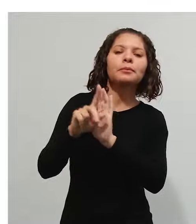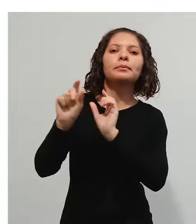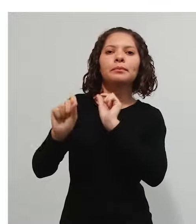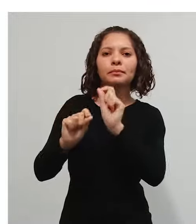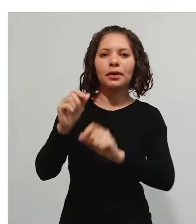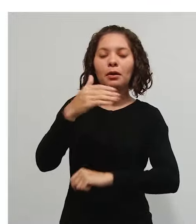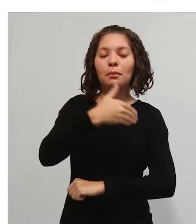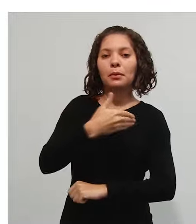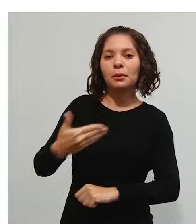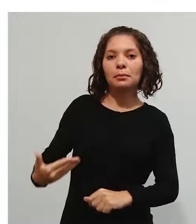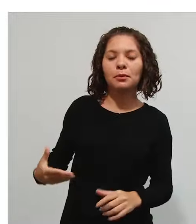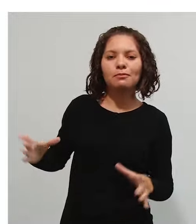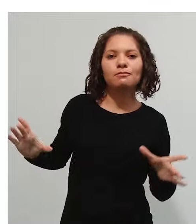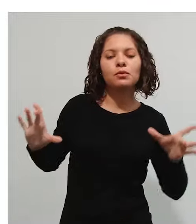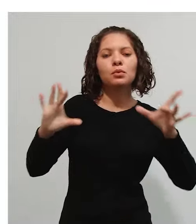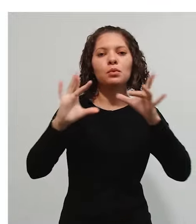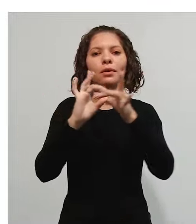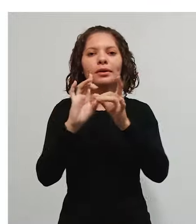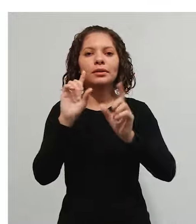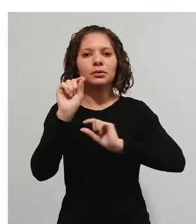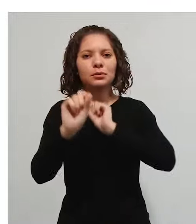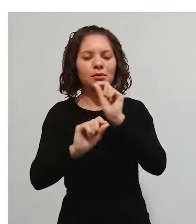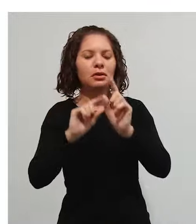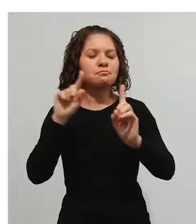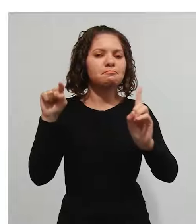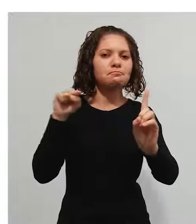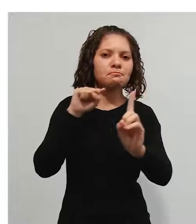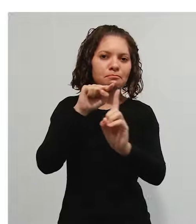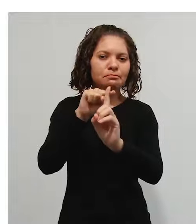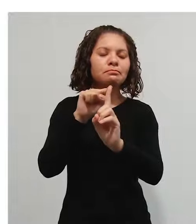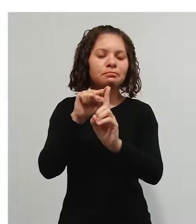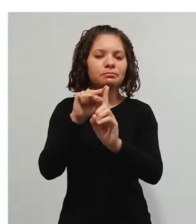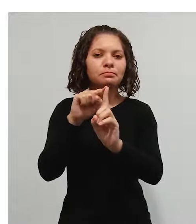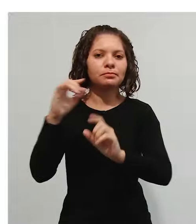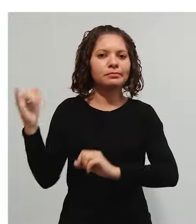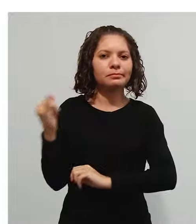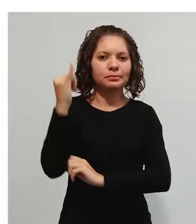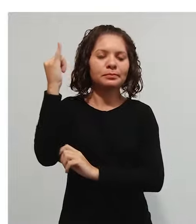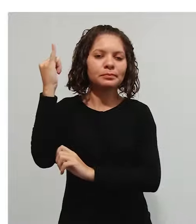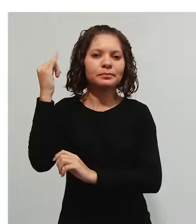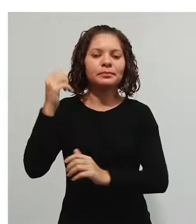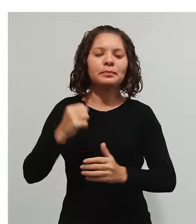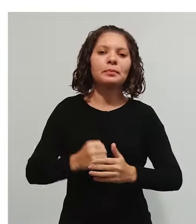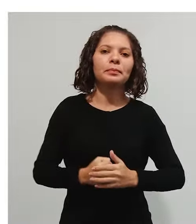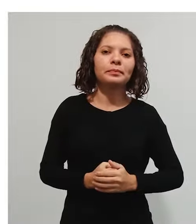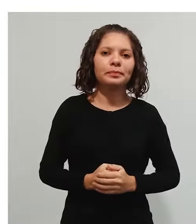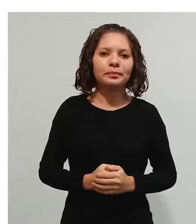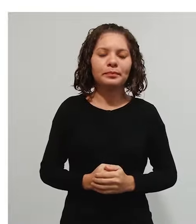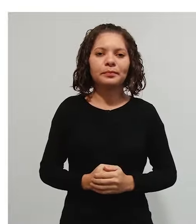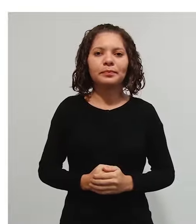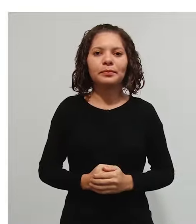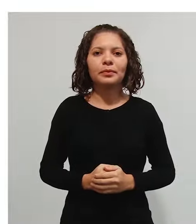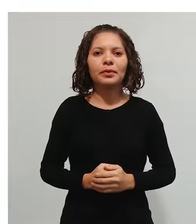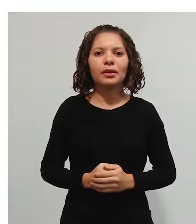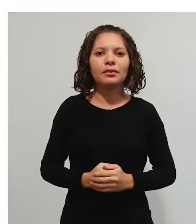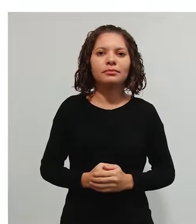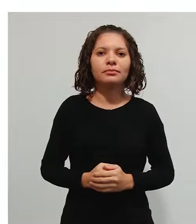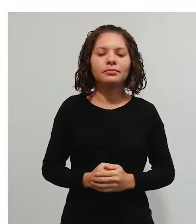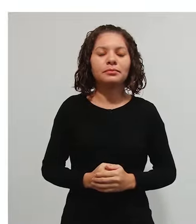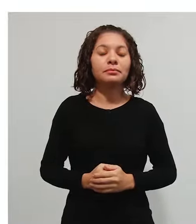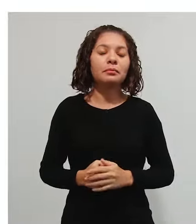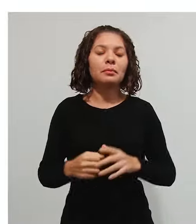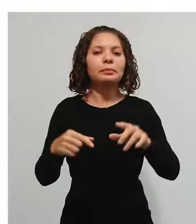vinculados aí nesse caso a suas finalidades essenciais ou delas decorrentes tá bom pessoal E